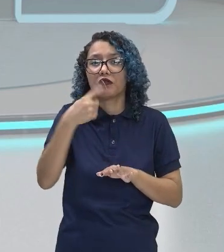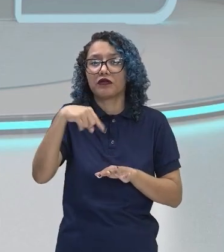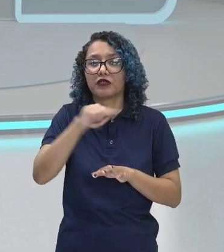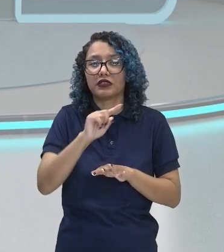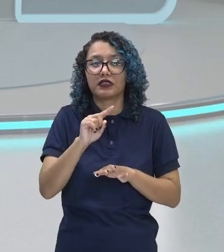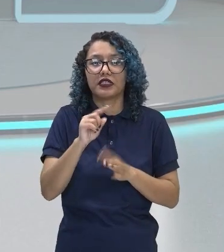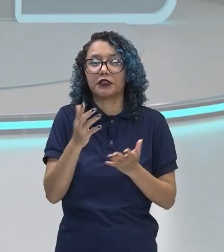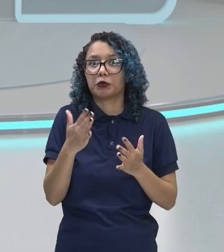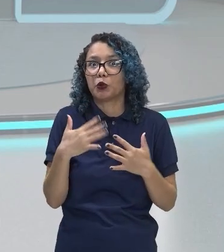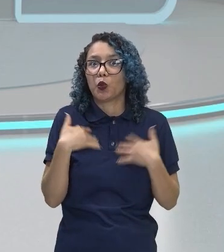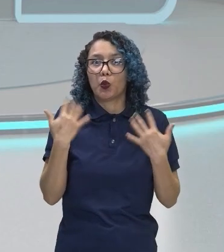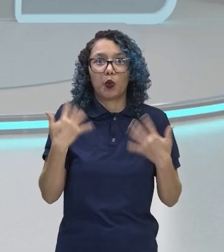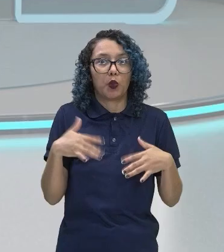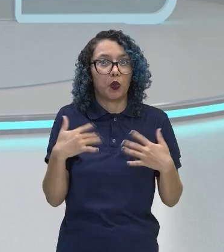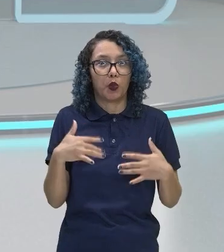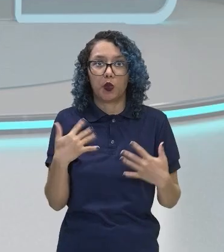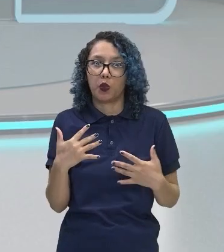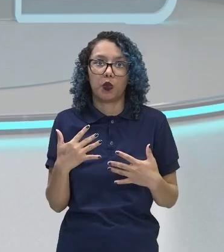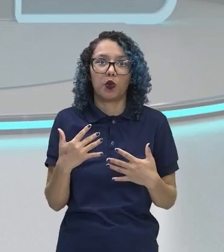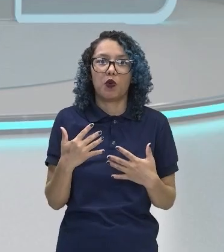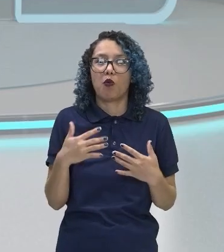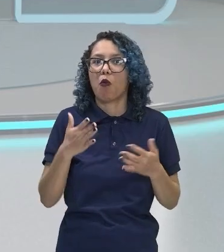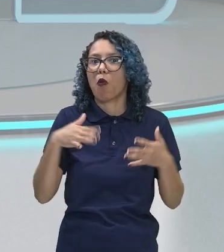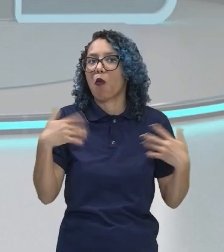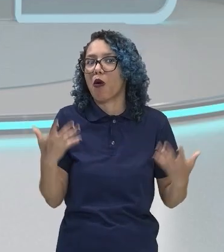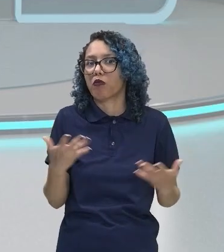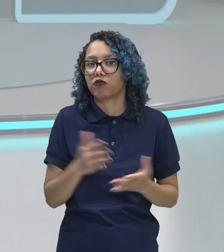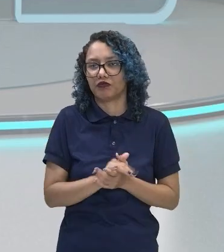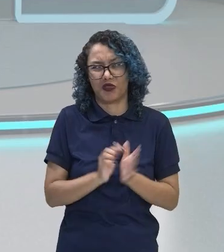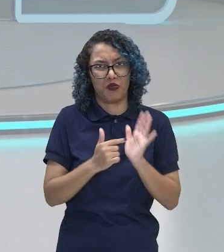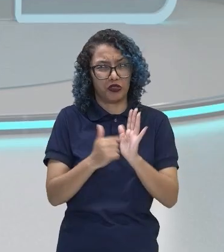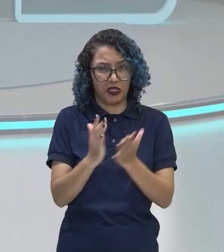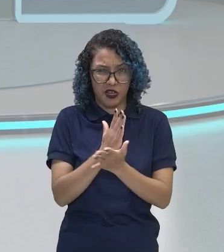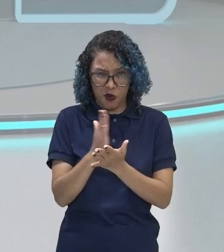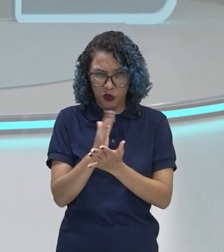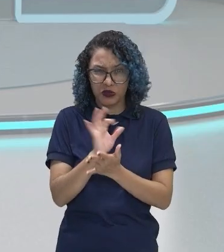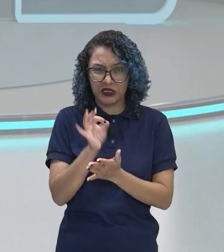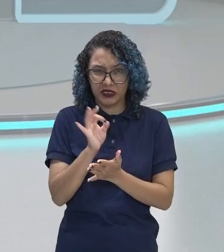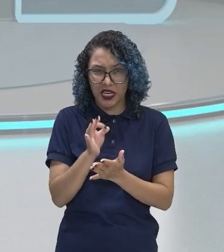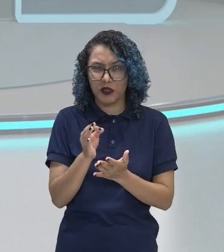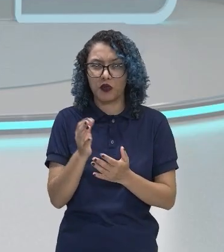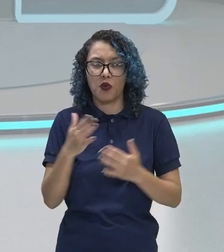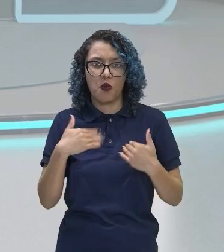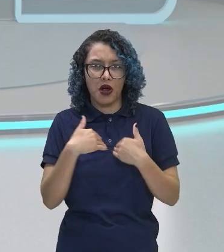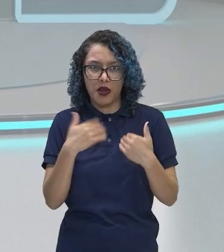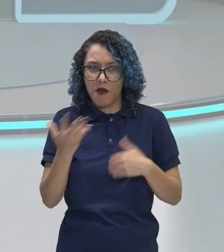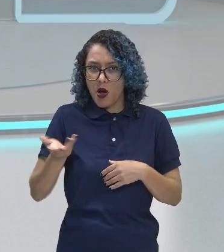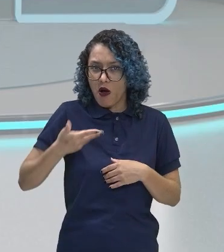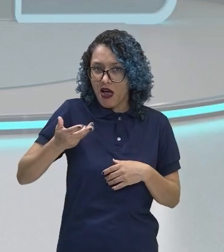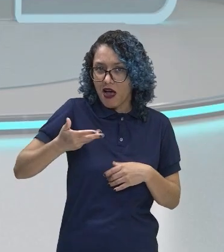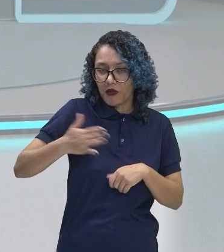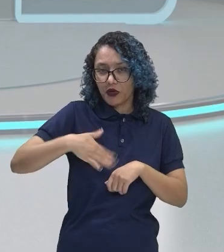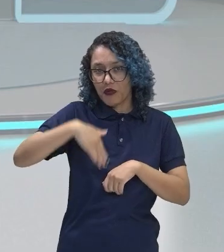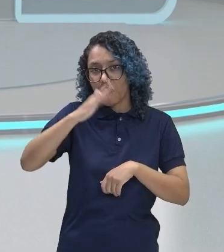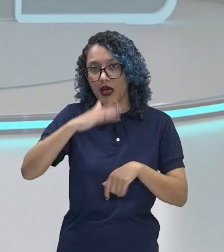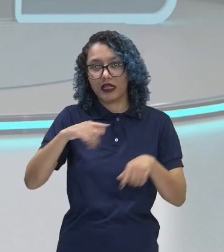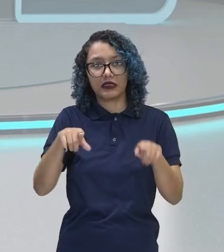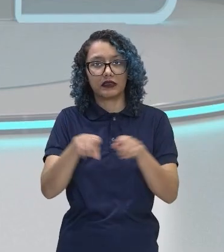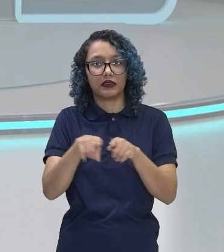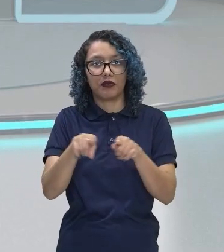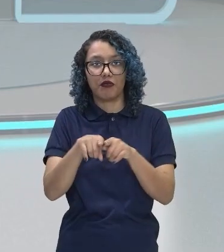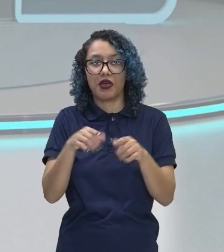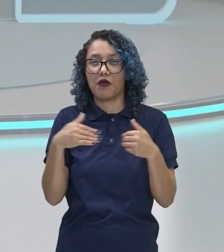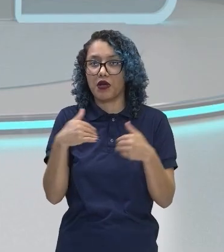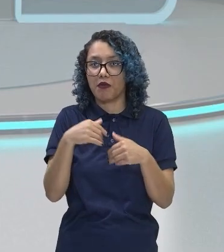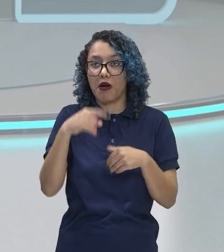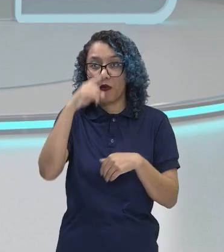mais surpreendente, né, desses recordes? Nós vimos alguns, o animal mais rápido, o animal terrestre mais rápido, o animal mais perigoso, que